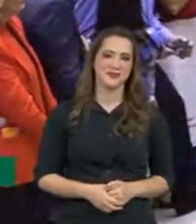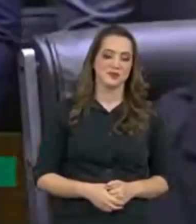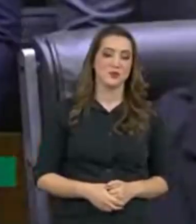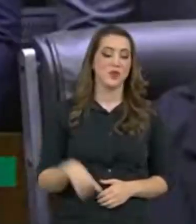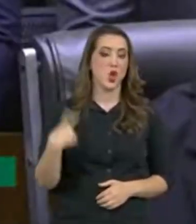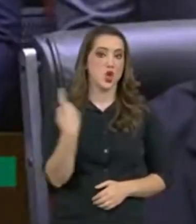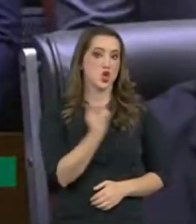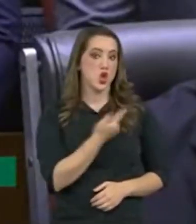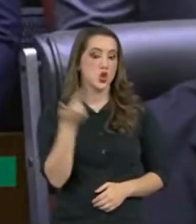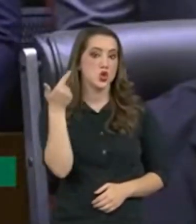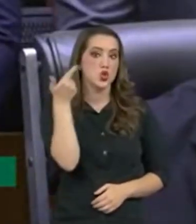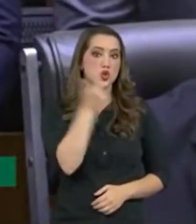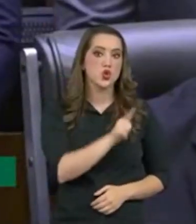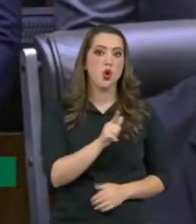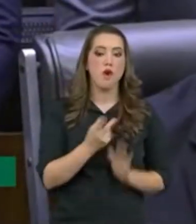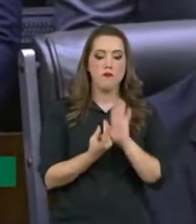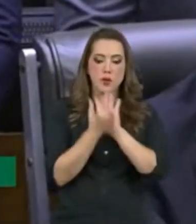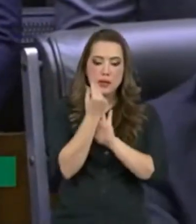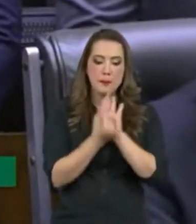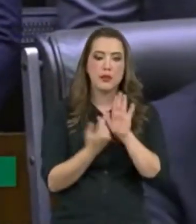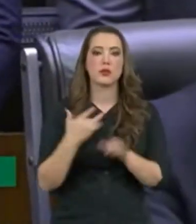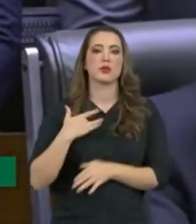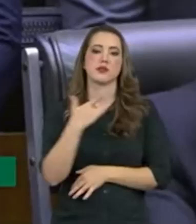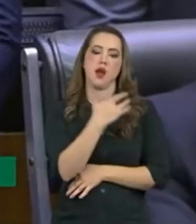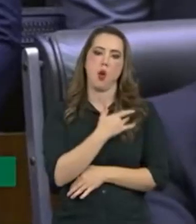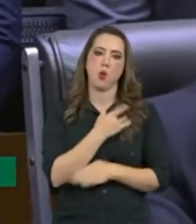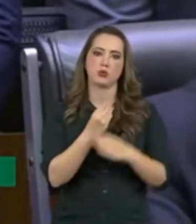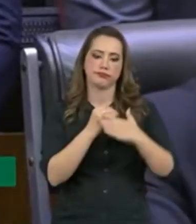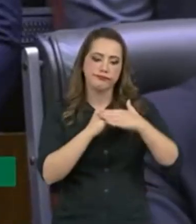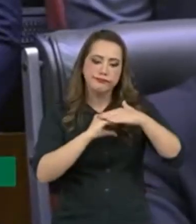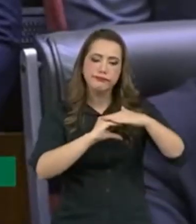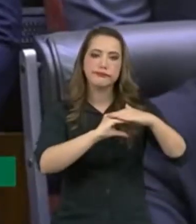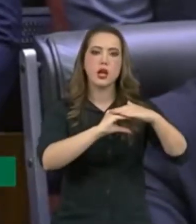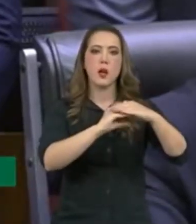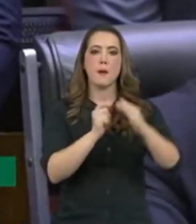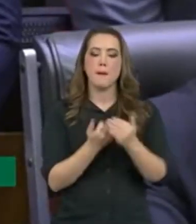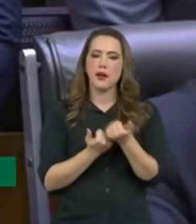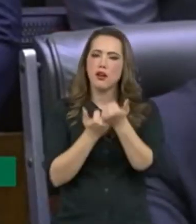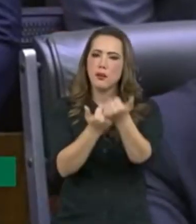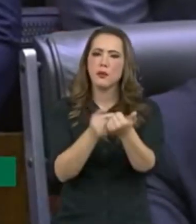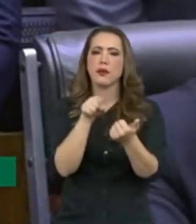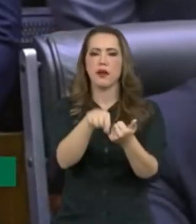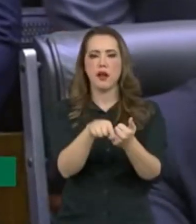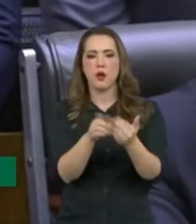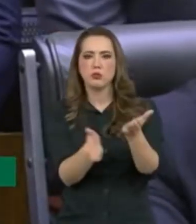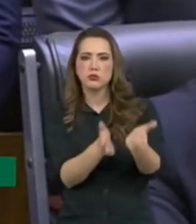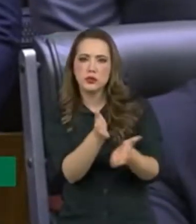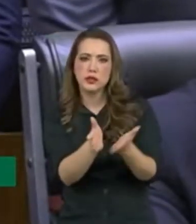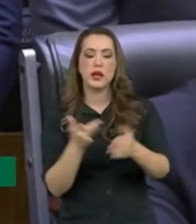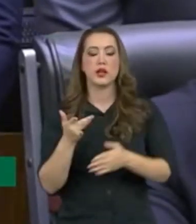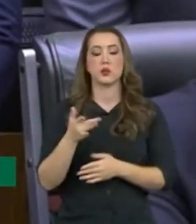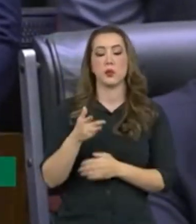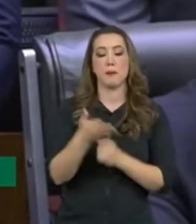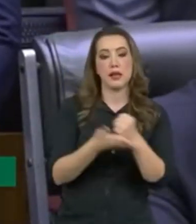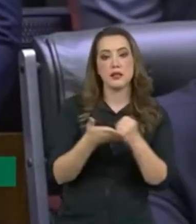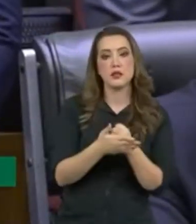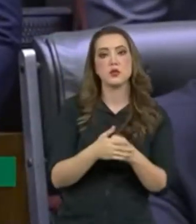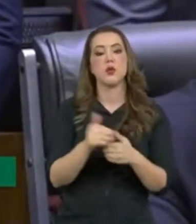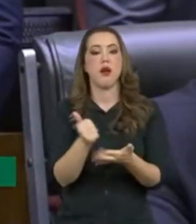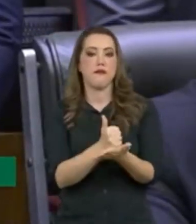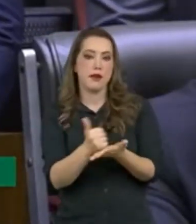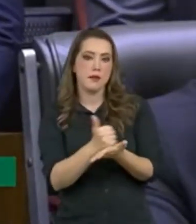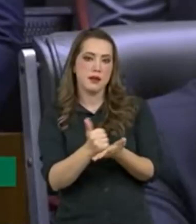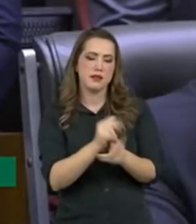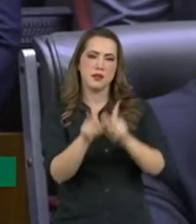Vamos recompor o orçamento da saúde para garantir a assistência básica, a farmácia popular,